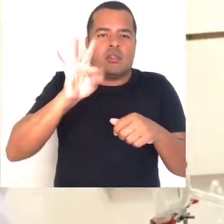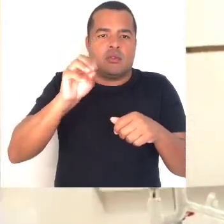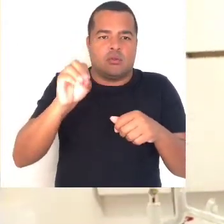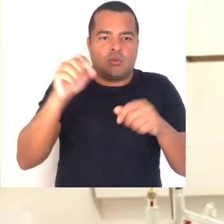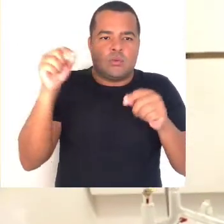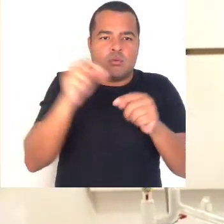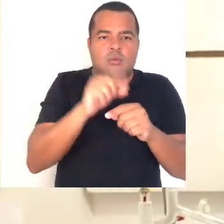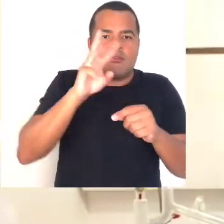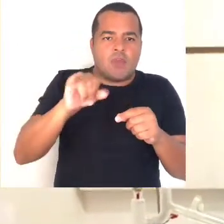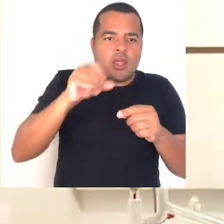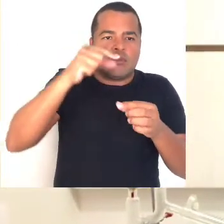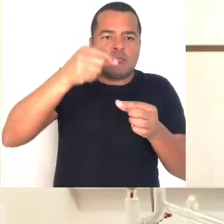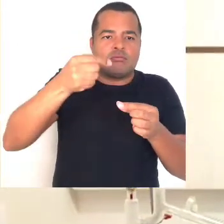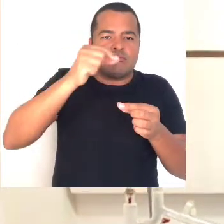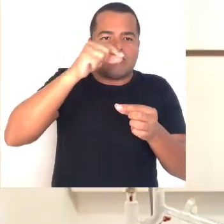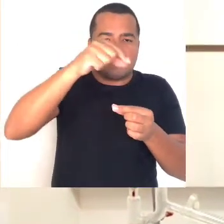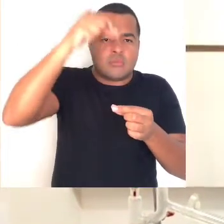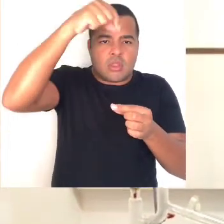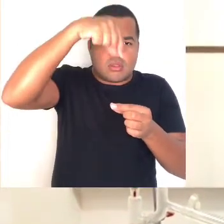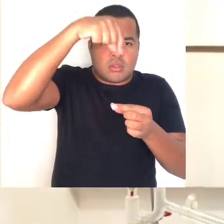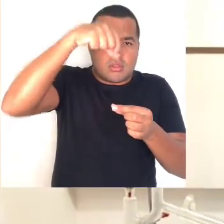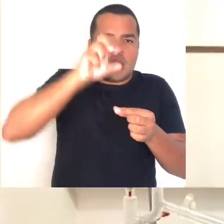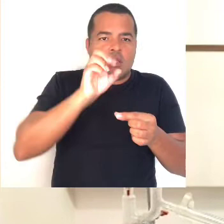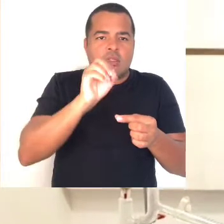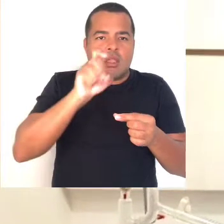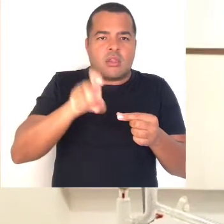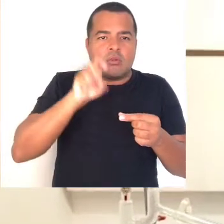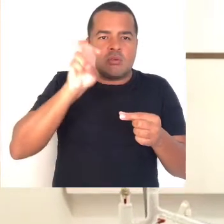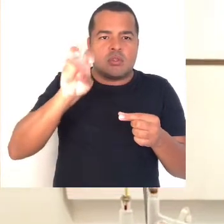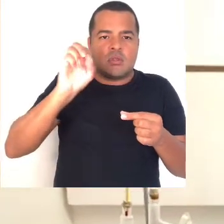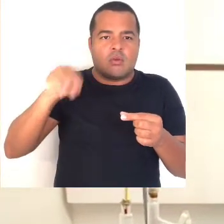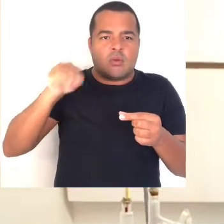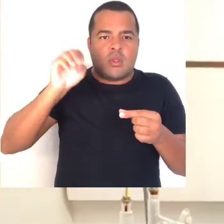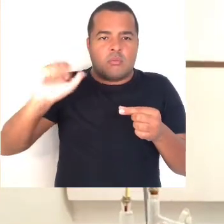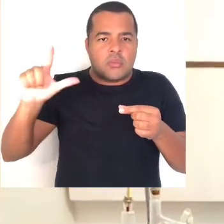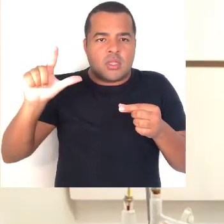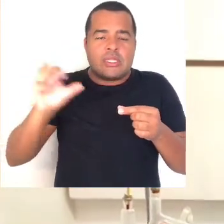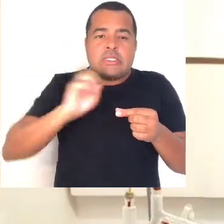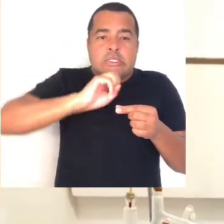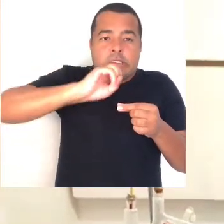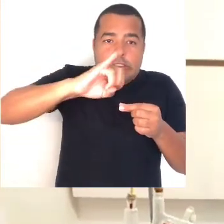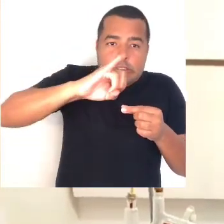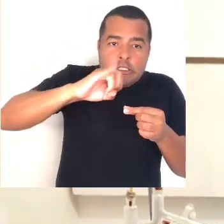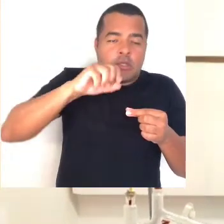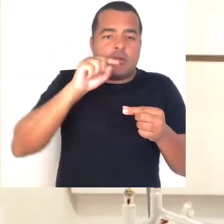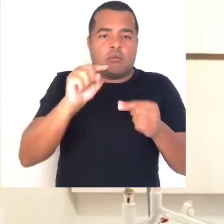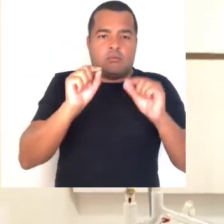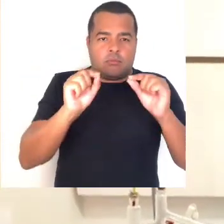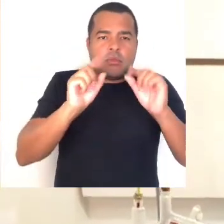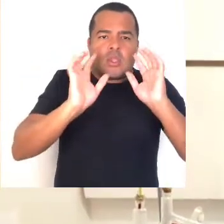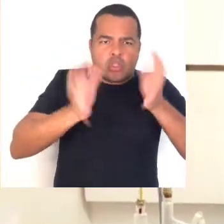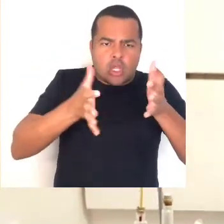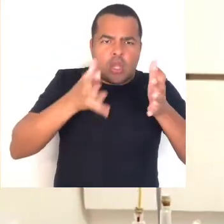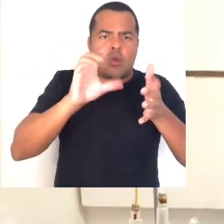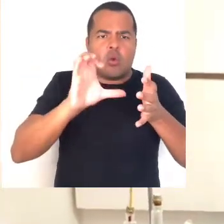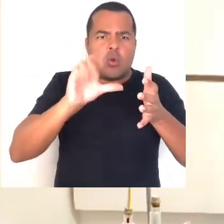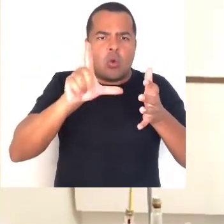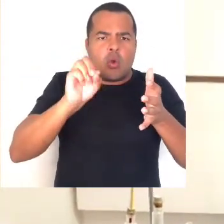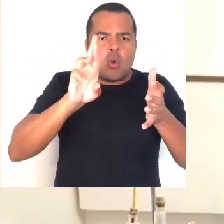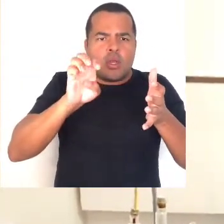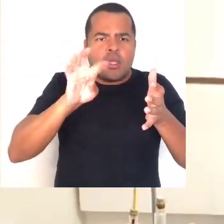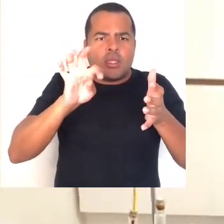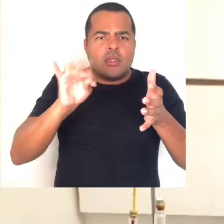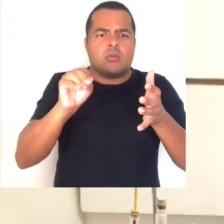solução de nitrato de prata, solução alcoólica 5%. E aí vou gotejar aqui 0,5 ml.